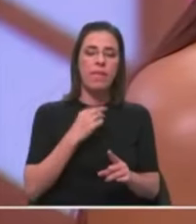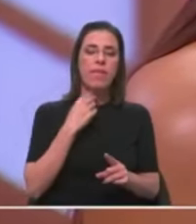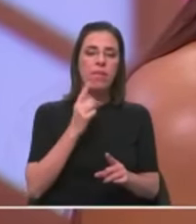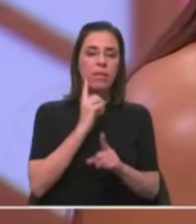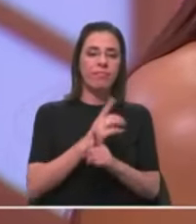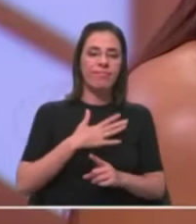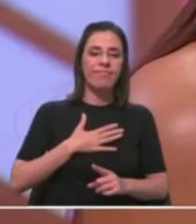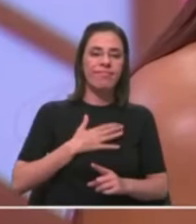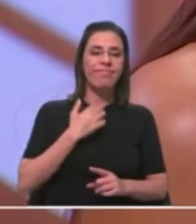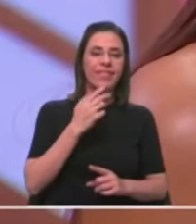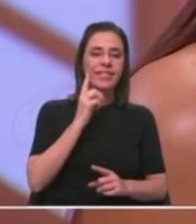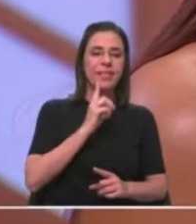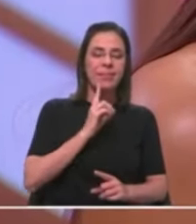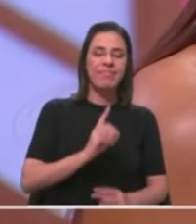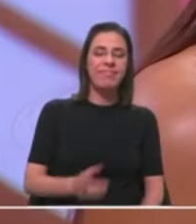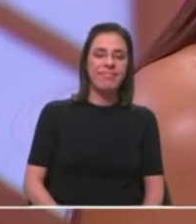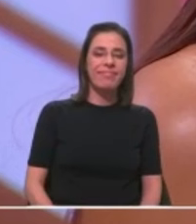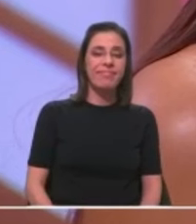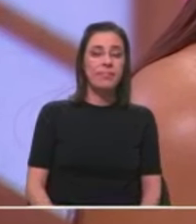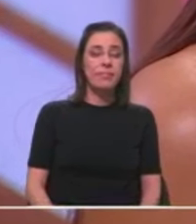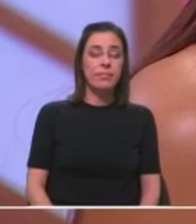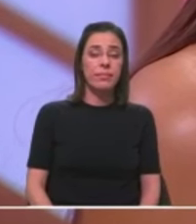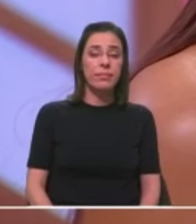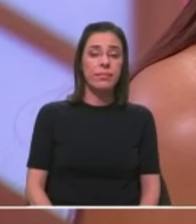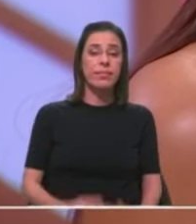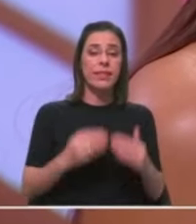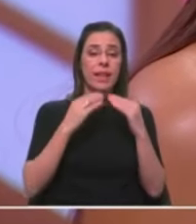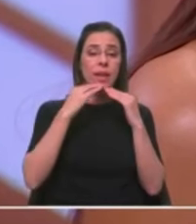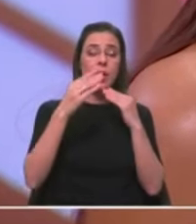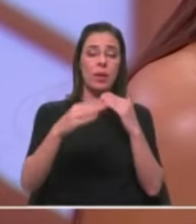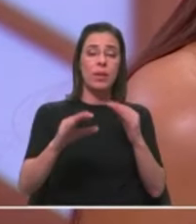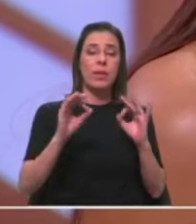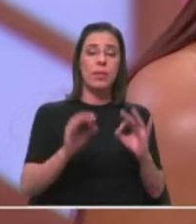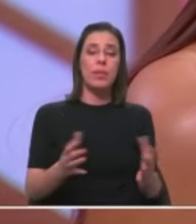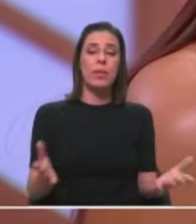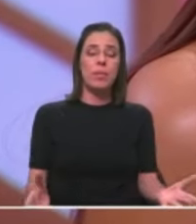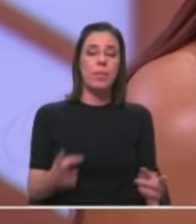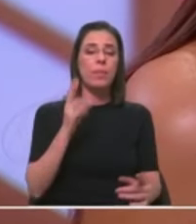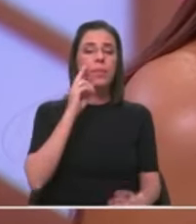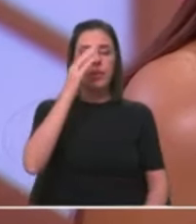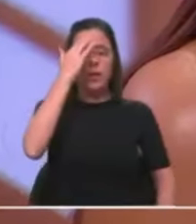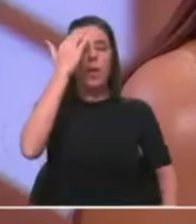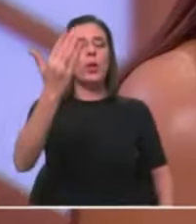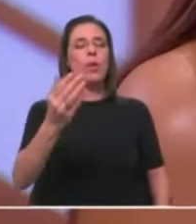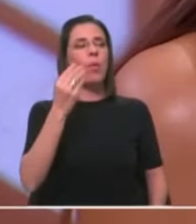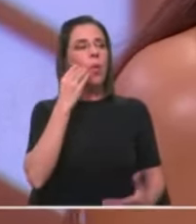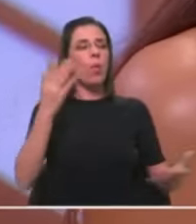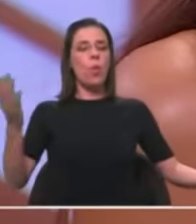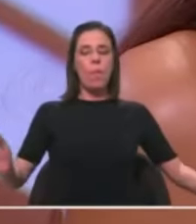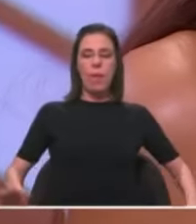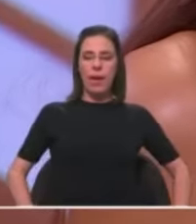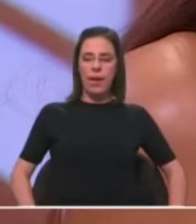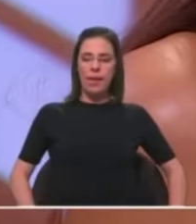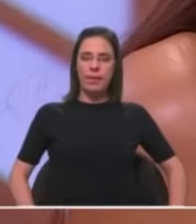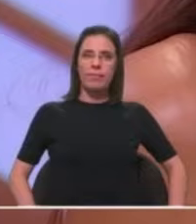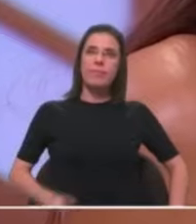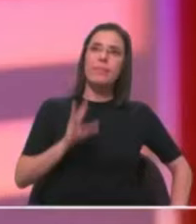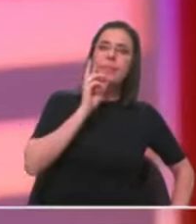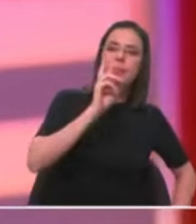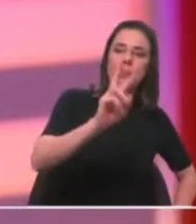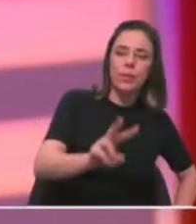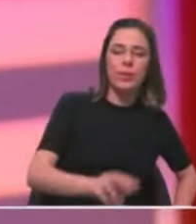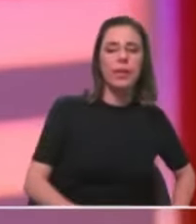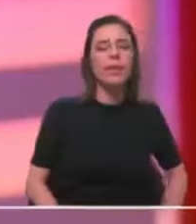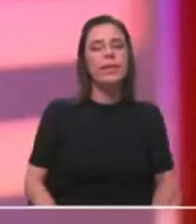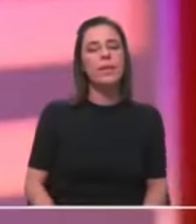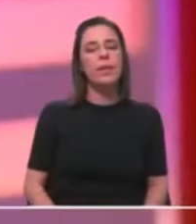assim. É um timbre bonito, é um timbre bom. E ver-se ao espelho, como é que é? Como é que é assistir